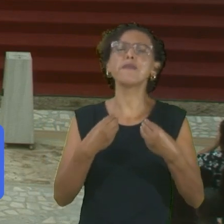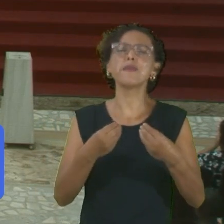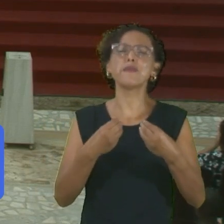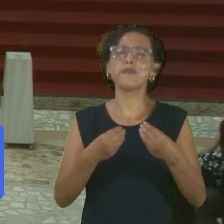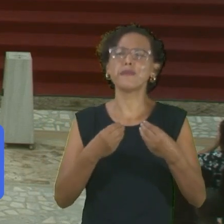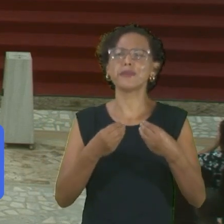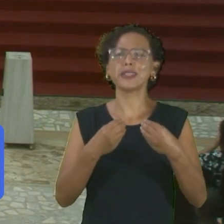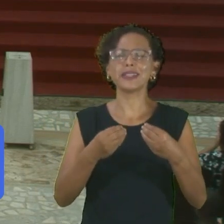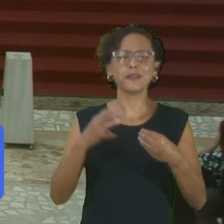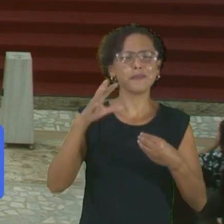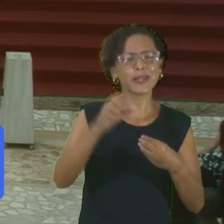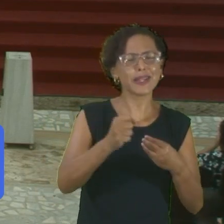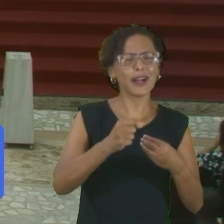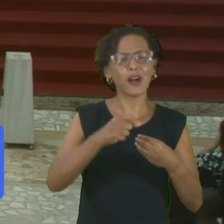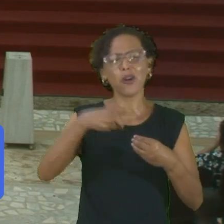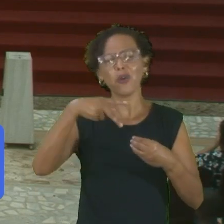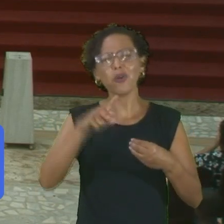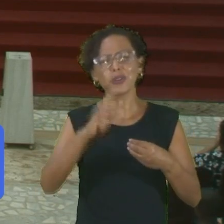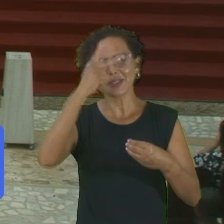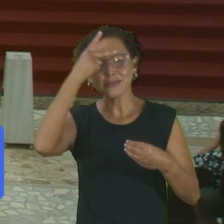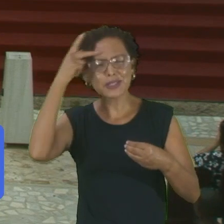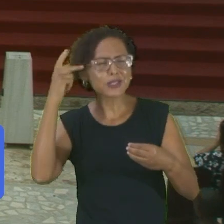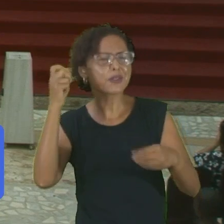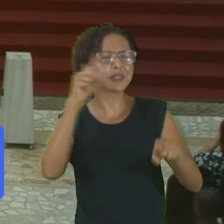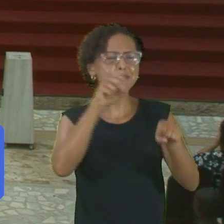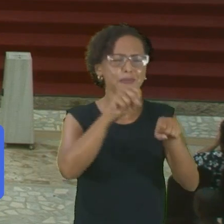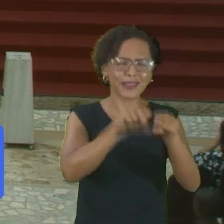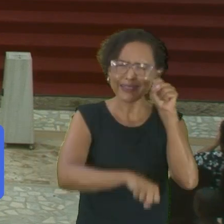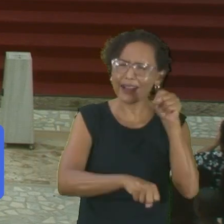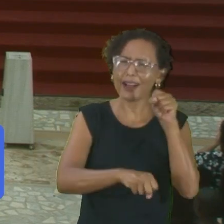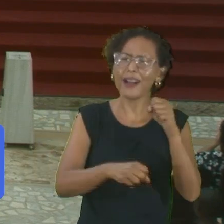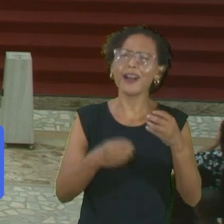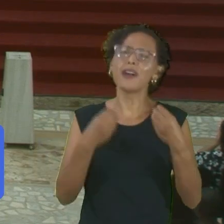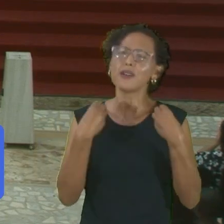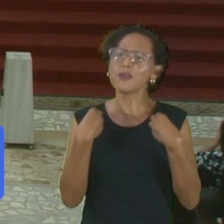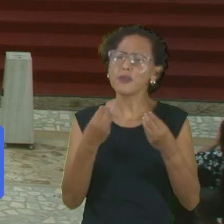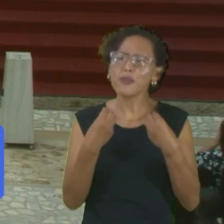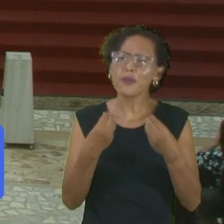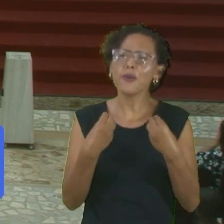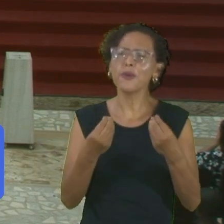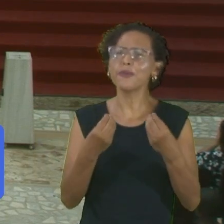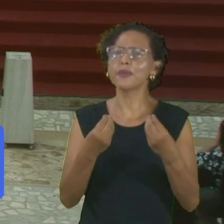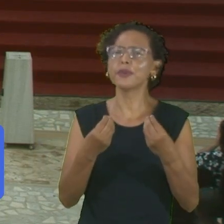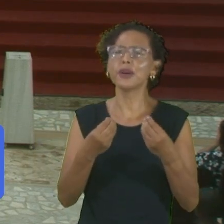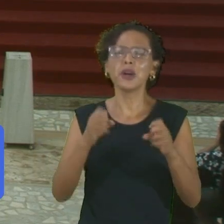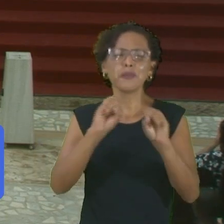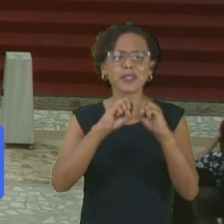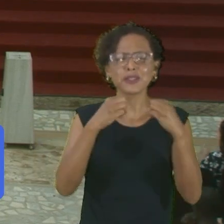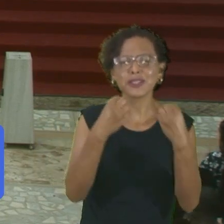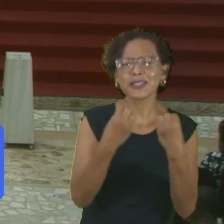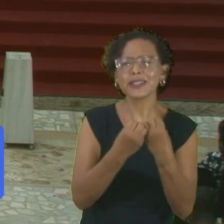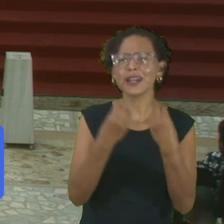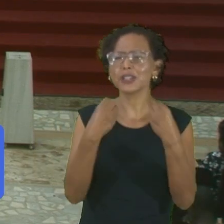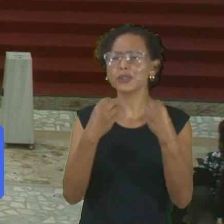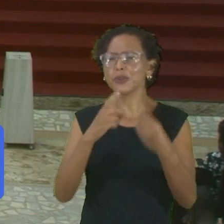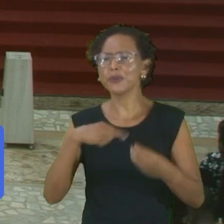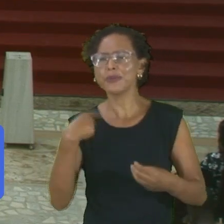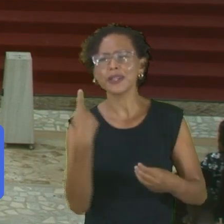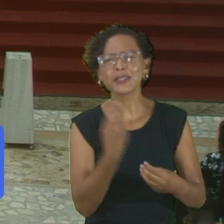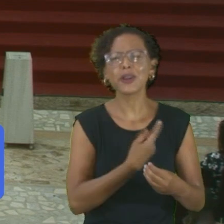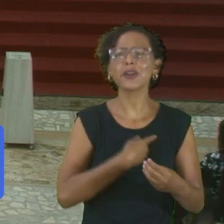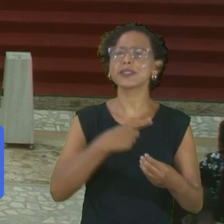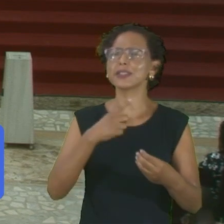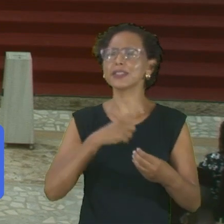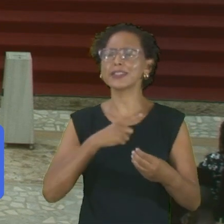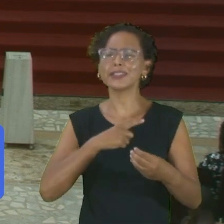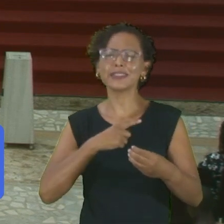estuprar, matar pessoas inocentes? Como pode uma sociedade como a nossa, que temos